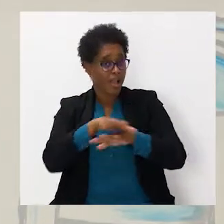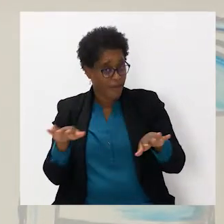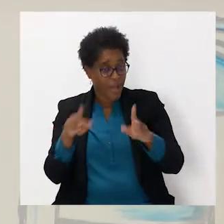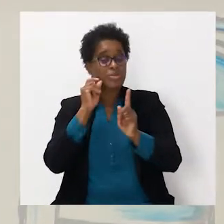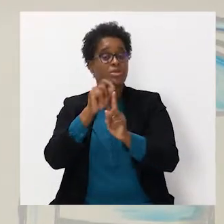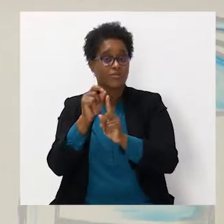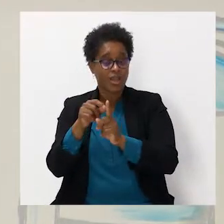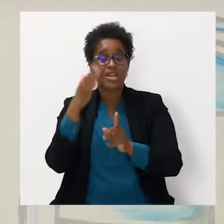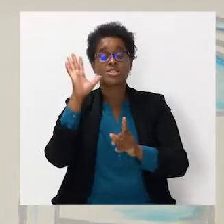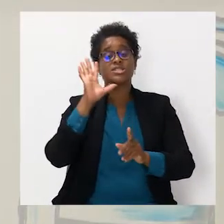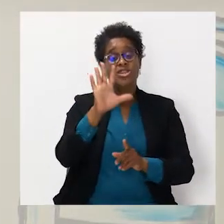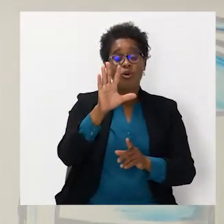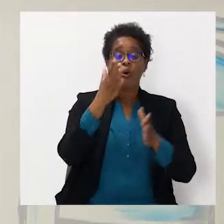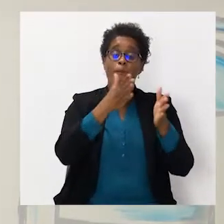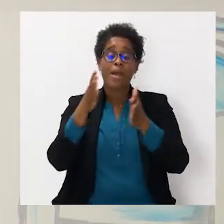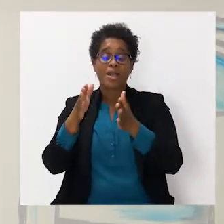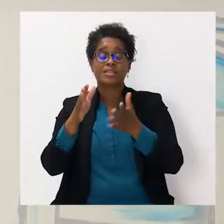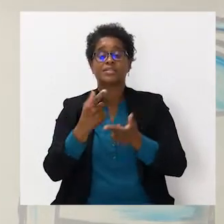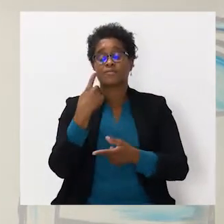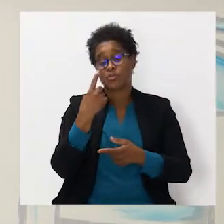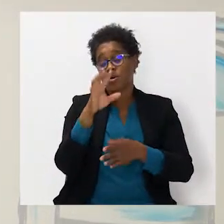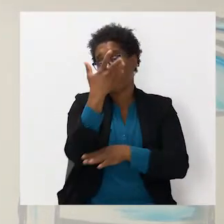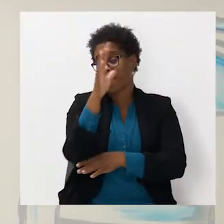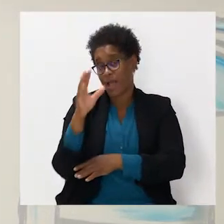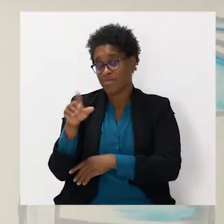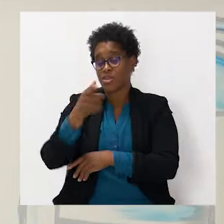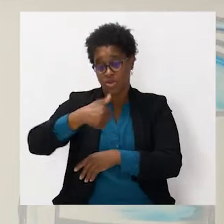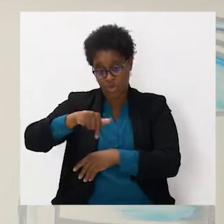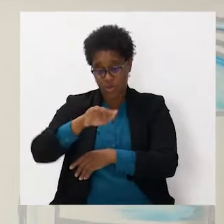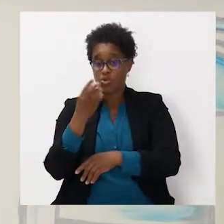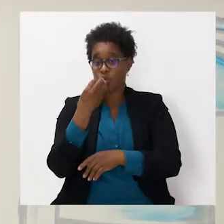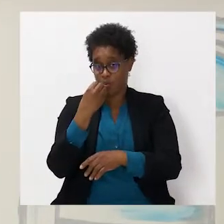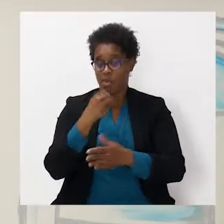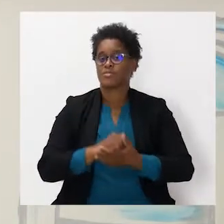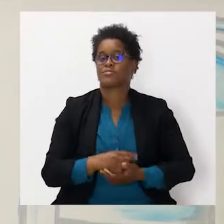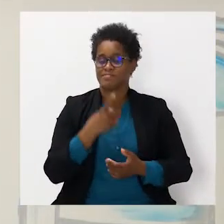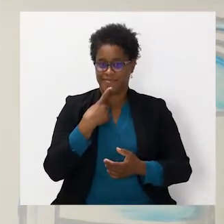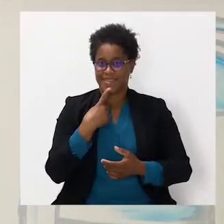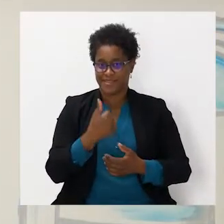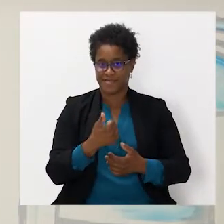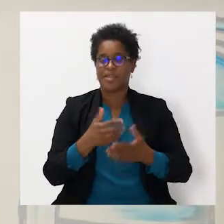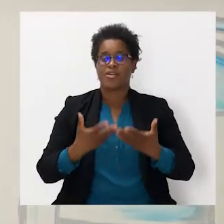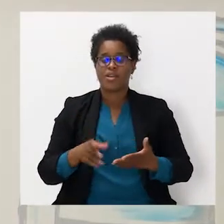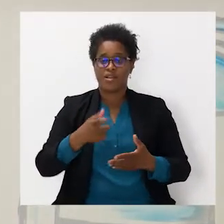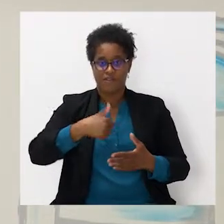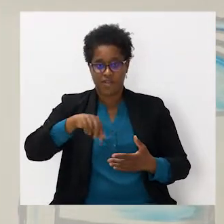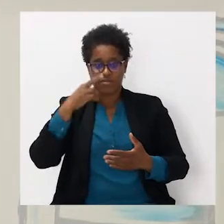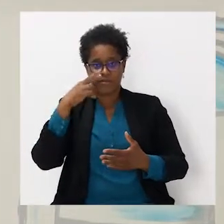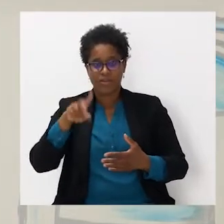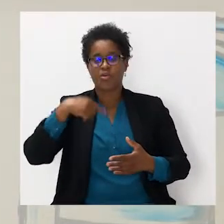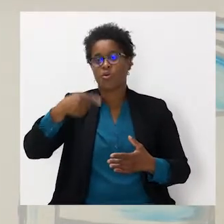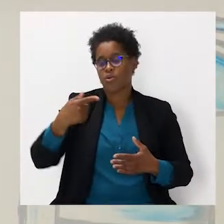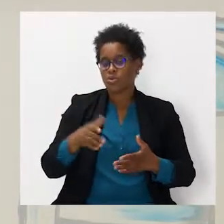identificar as 5 partes das plantas que nós comemos, certo? Vamos ver ainda